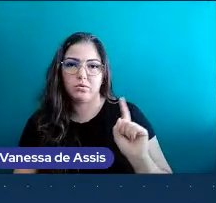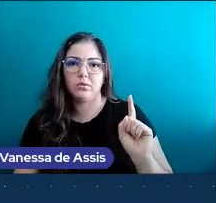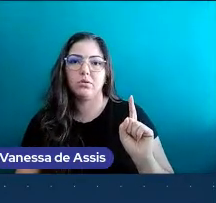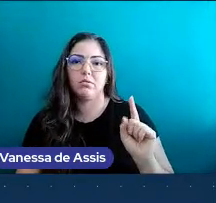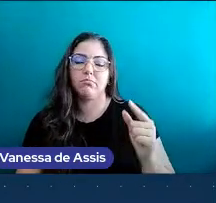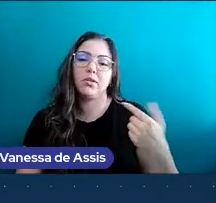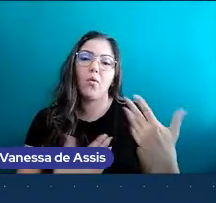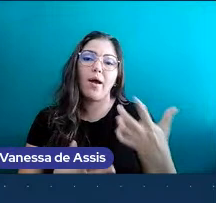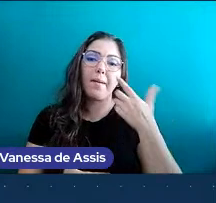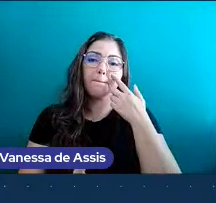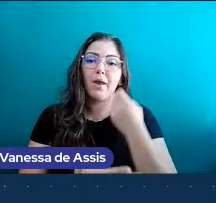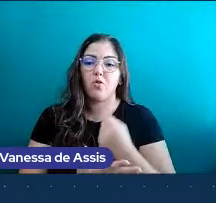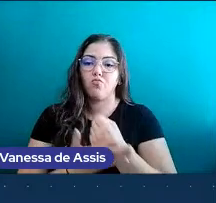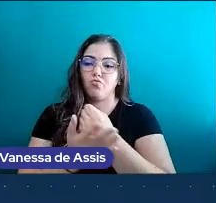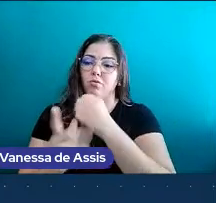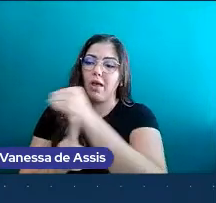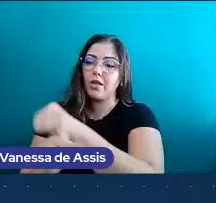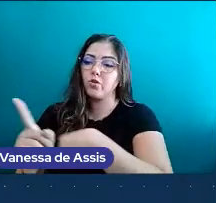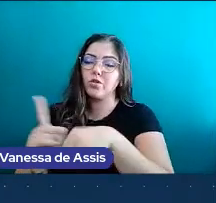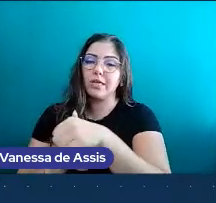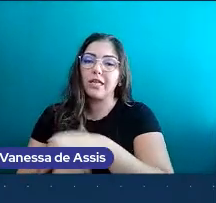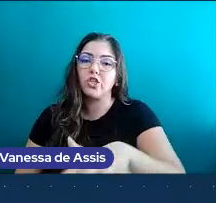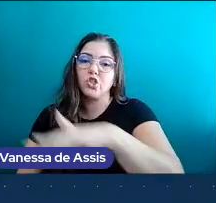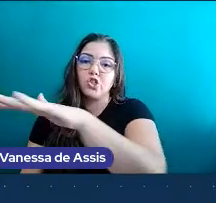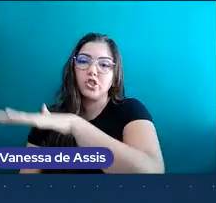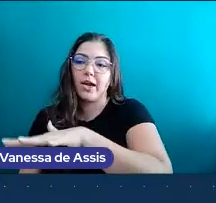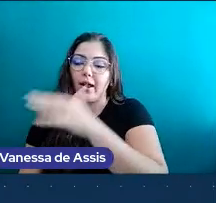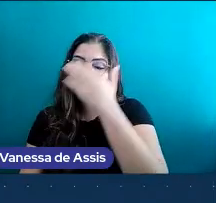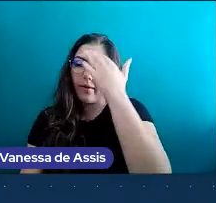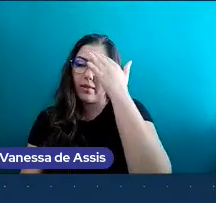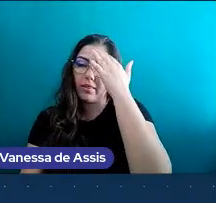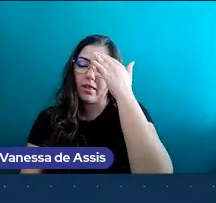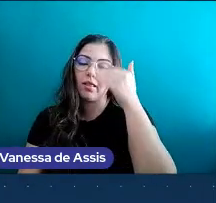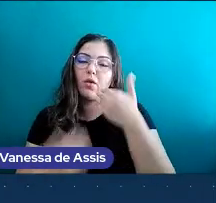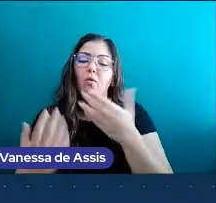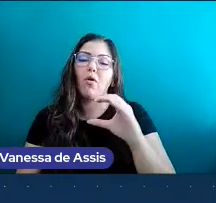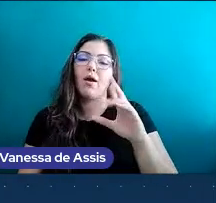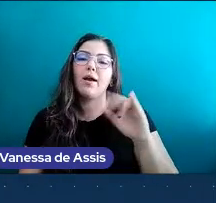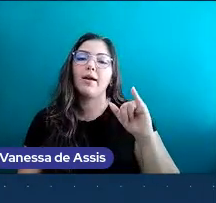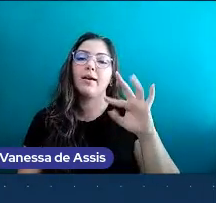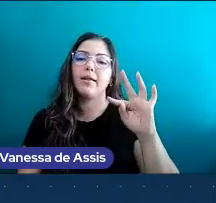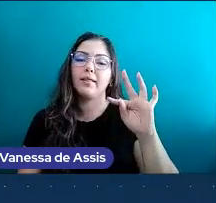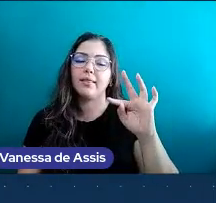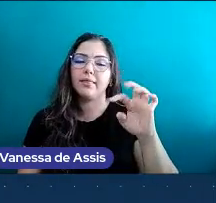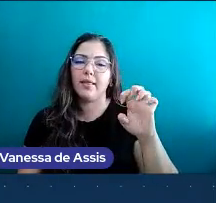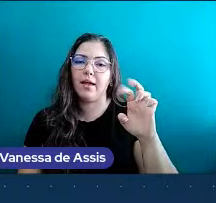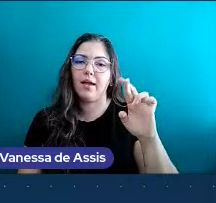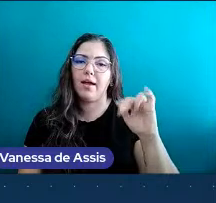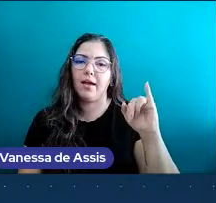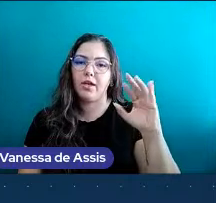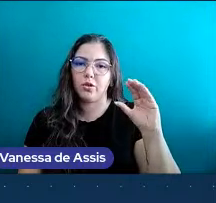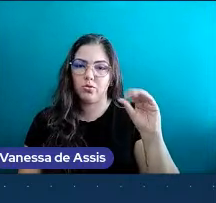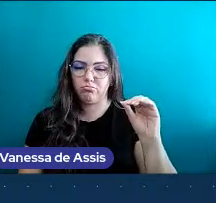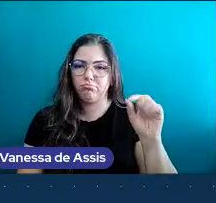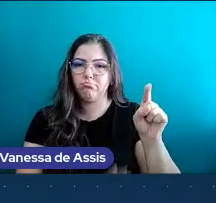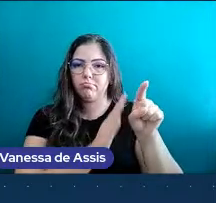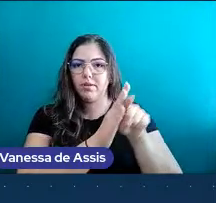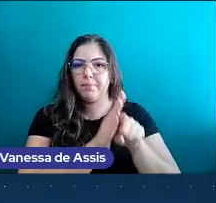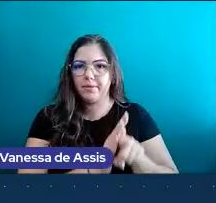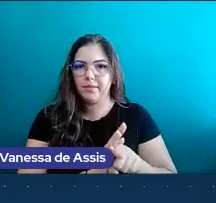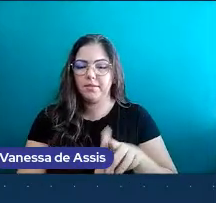geral. Quando a gente olha para os critérios, então, a gente pode dividir eles no primeiro momento em dois grandes